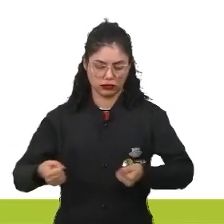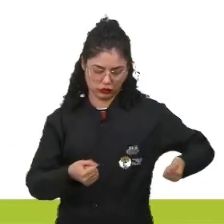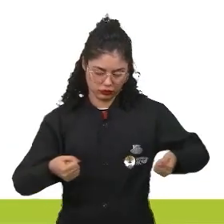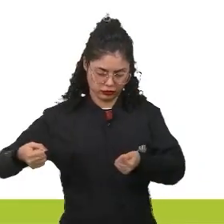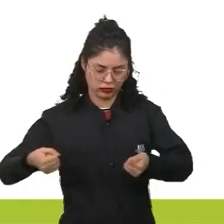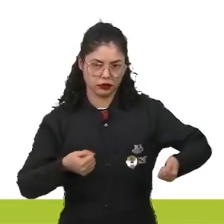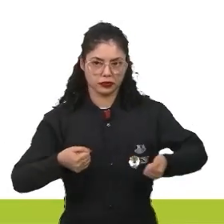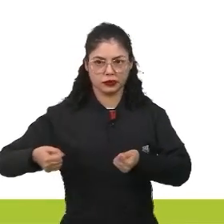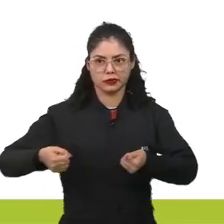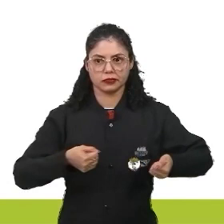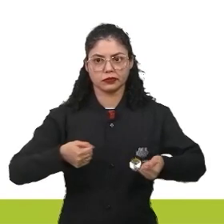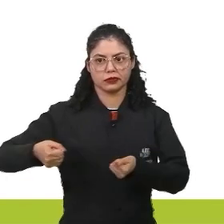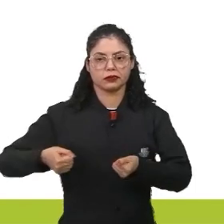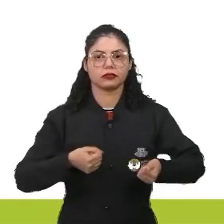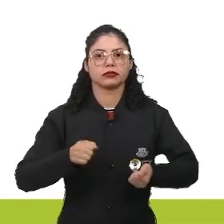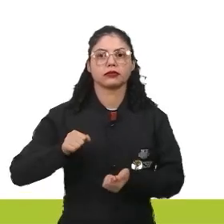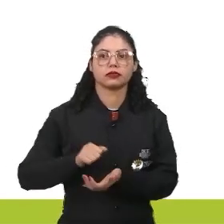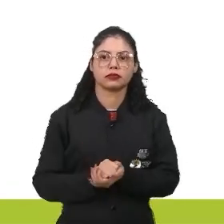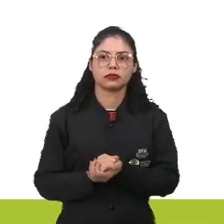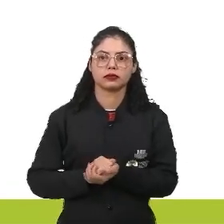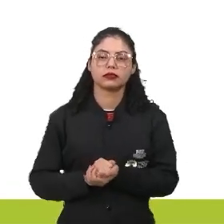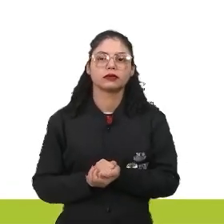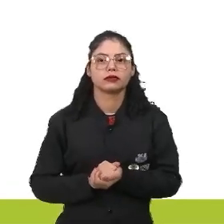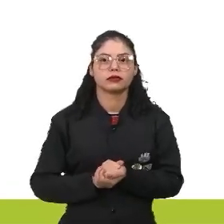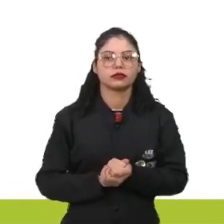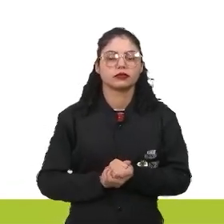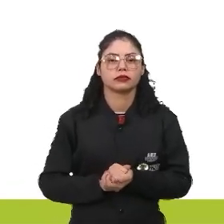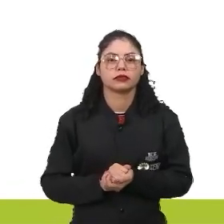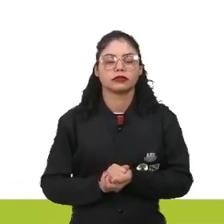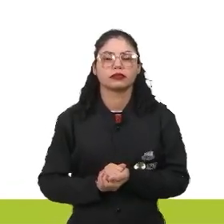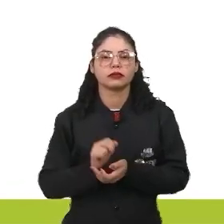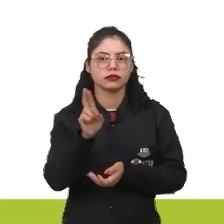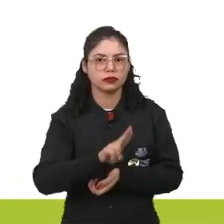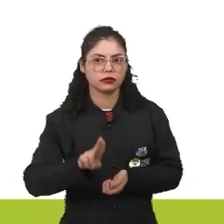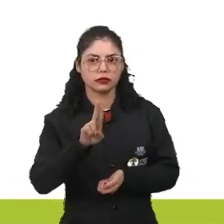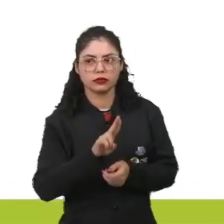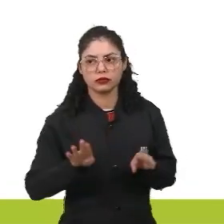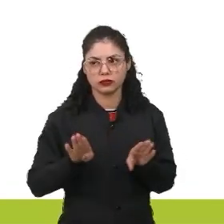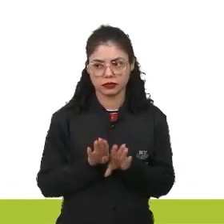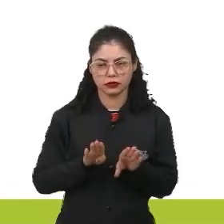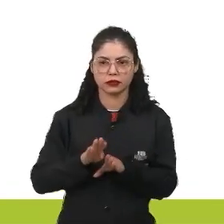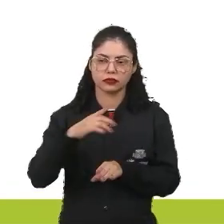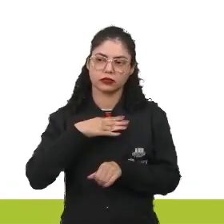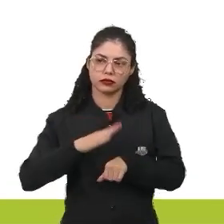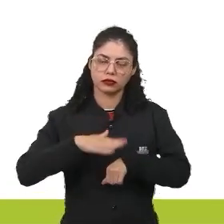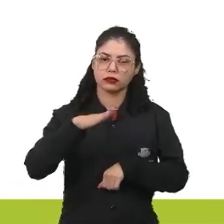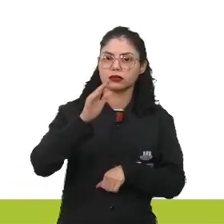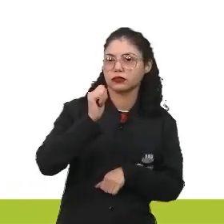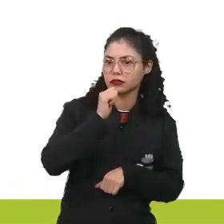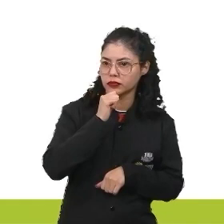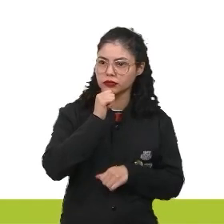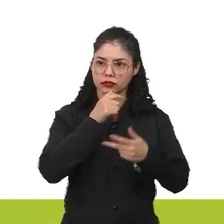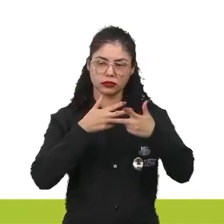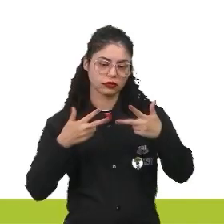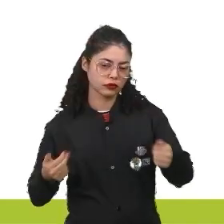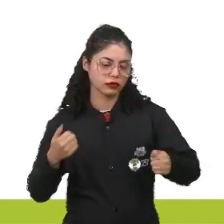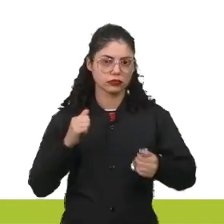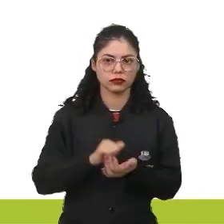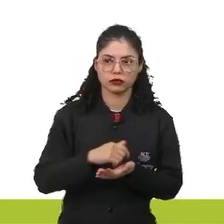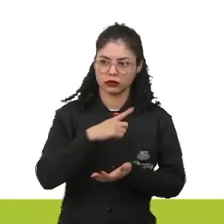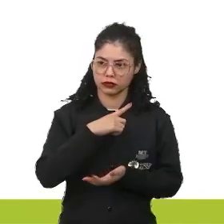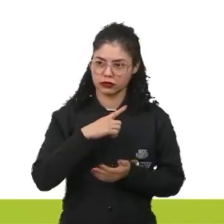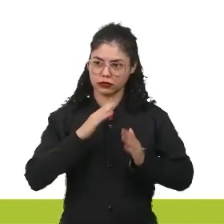Peneiração ou tamização. A gente utiliza bastante, né, a peneiração no objeto que a gente